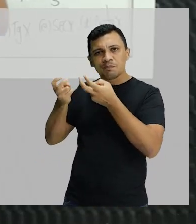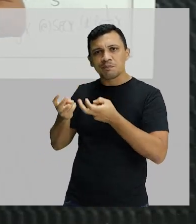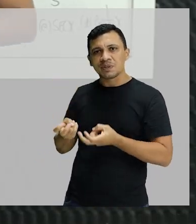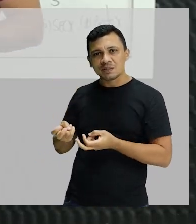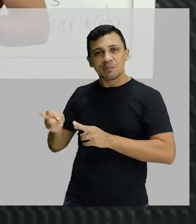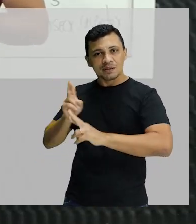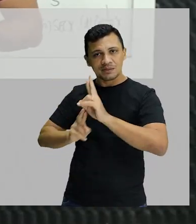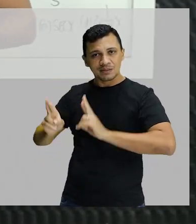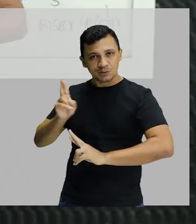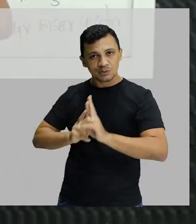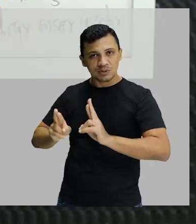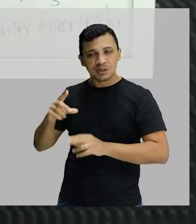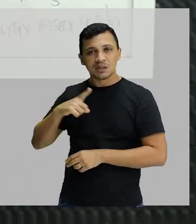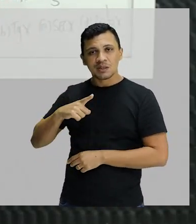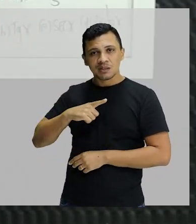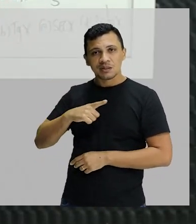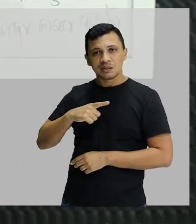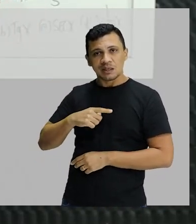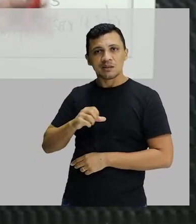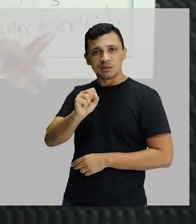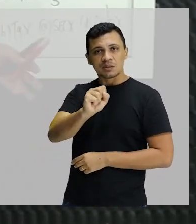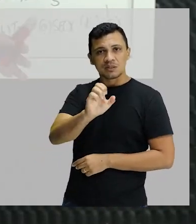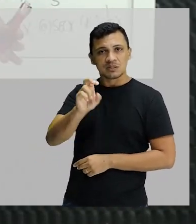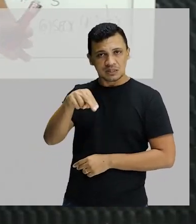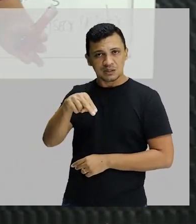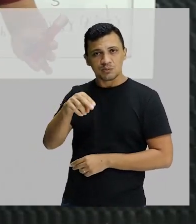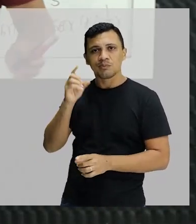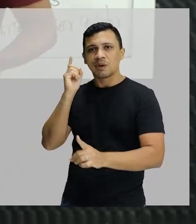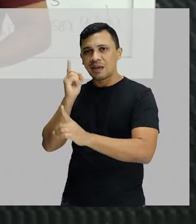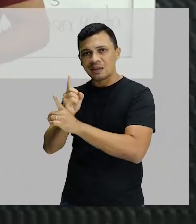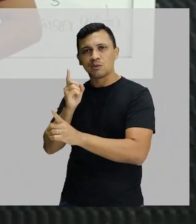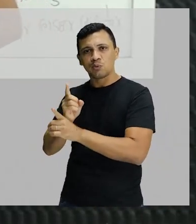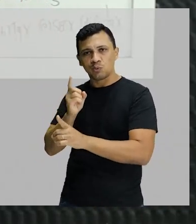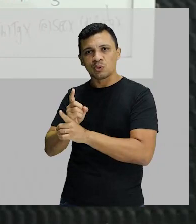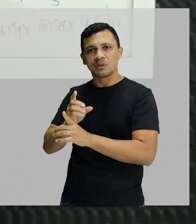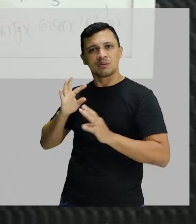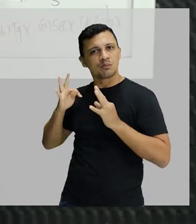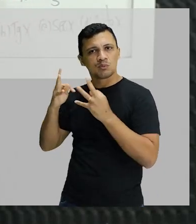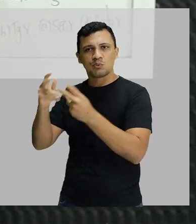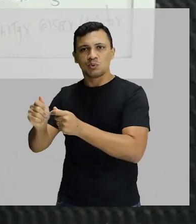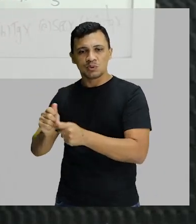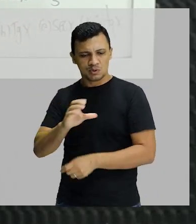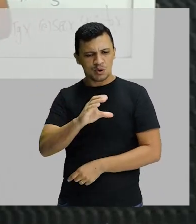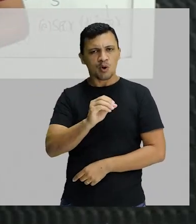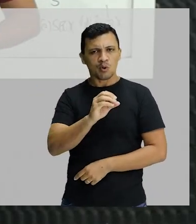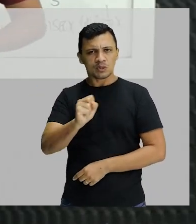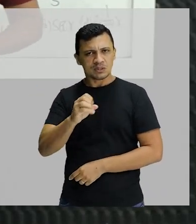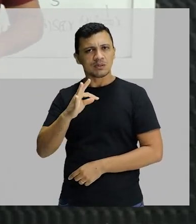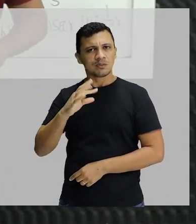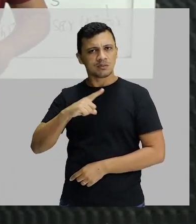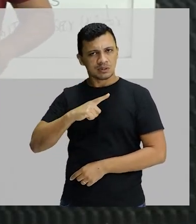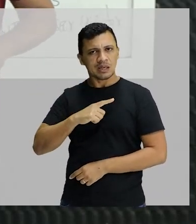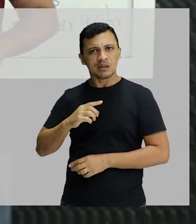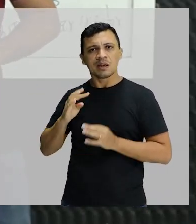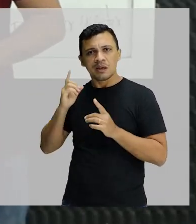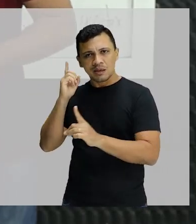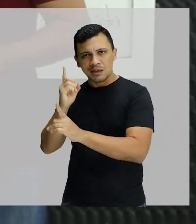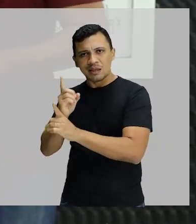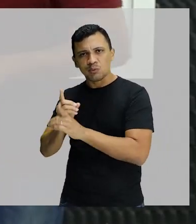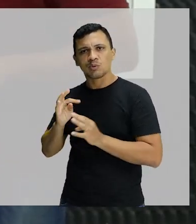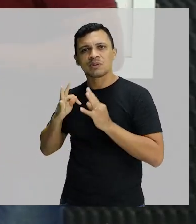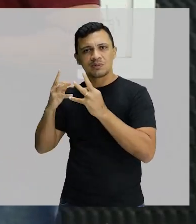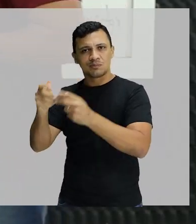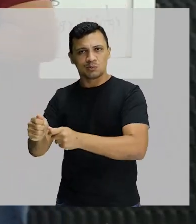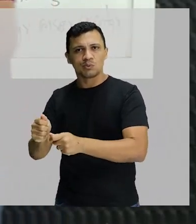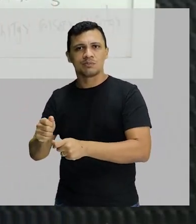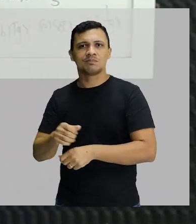se você tiver seno e cosseno, você consegue encontrar todos os outros. Tá? Então, por isso que essa relação aqui ela ganha um destaque. Beleza? Bom,